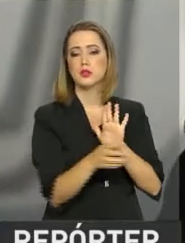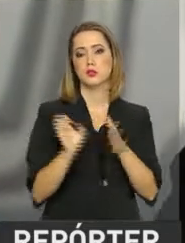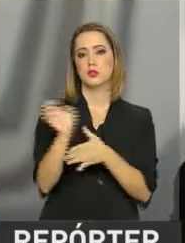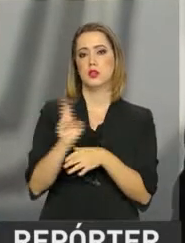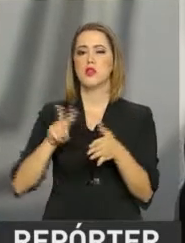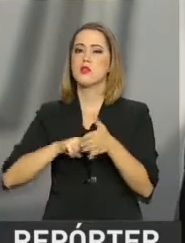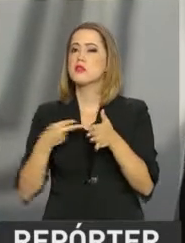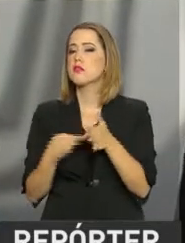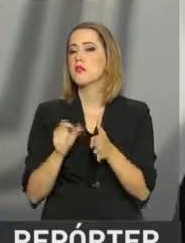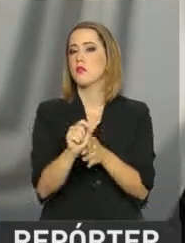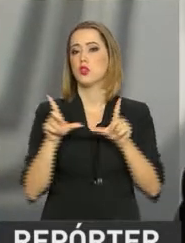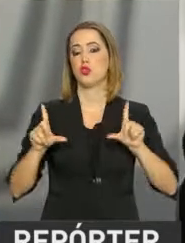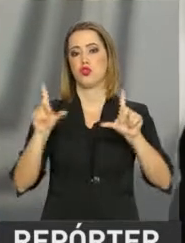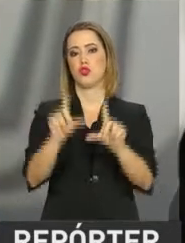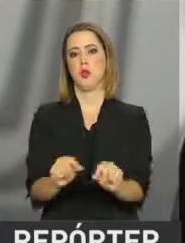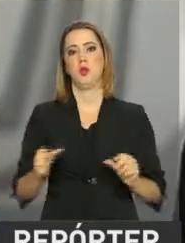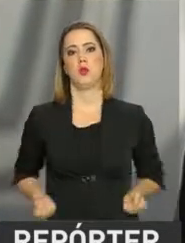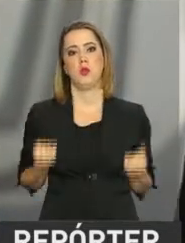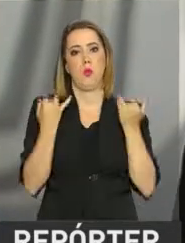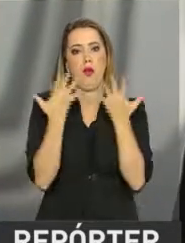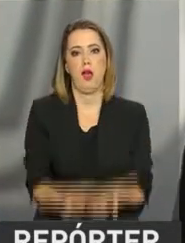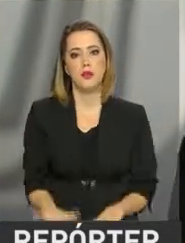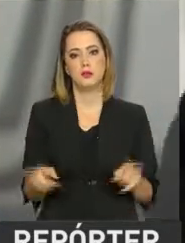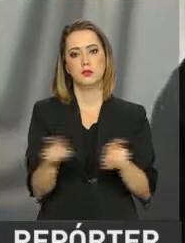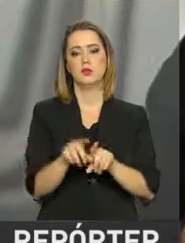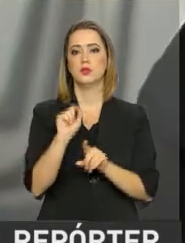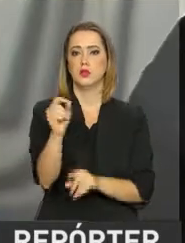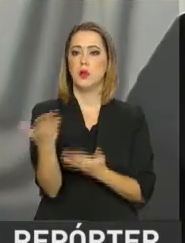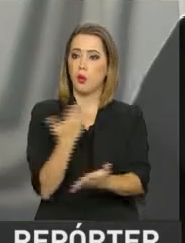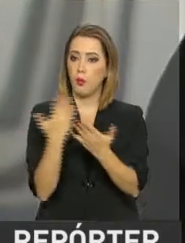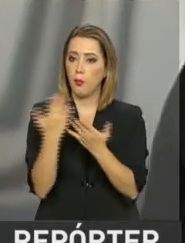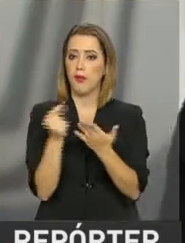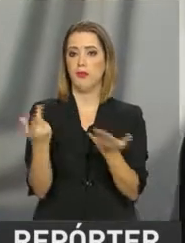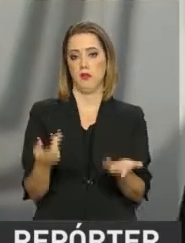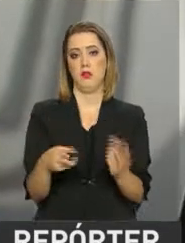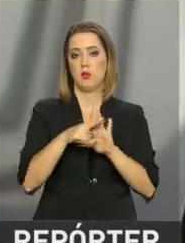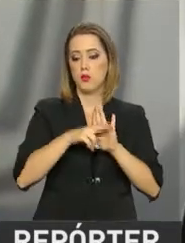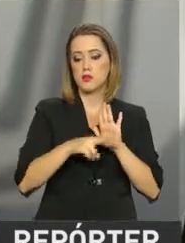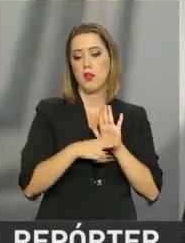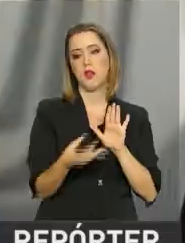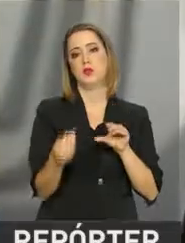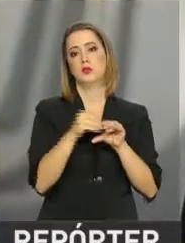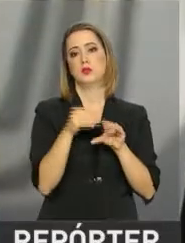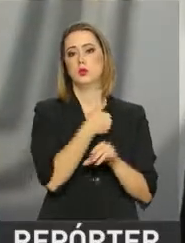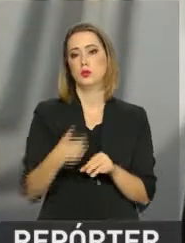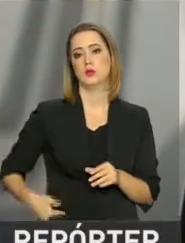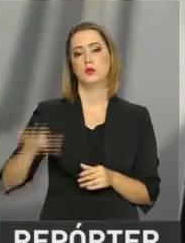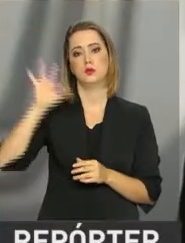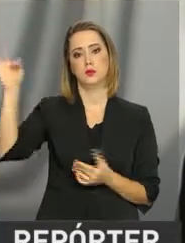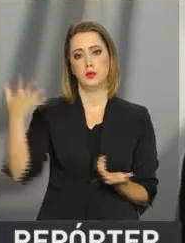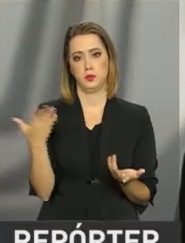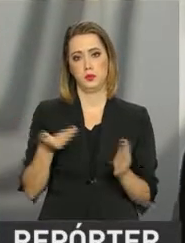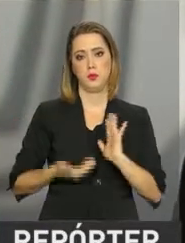estado tem que reduzir seus gastos reduzir suas despesas para compatibilizar se com as exigências é da união a câmara federal